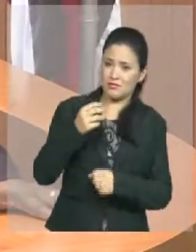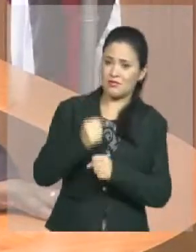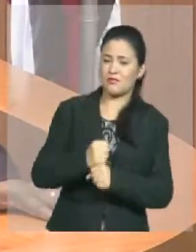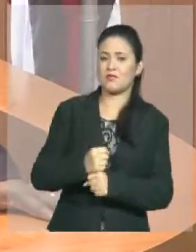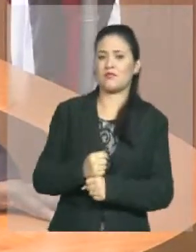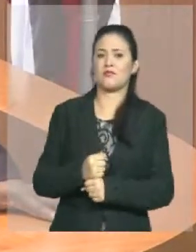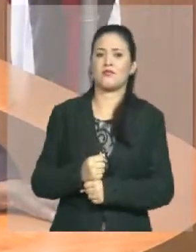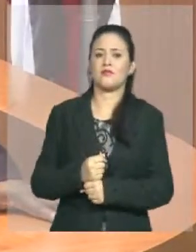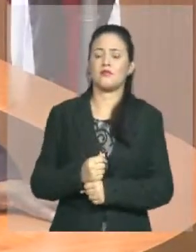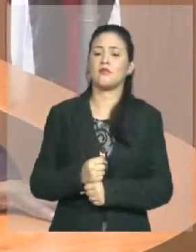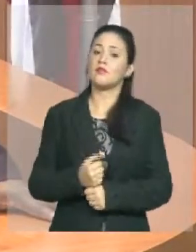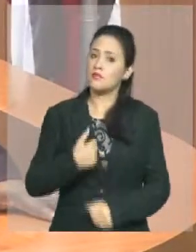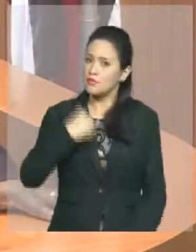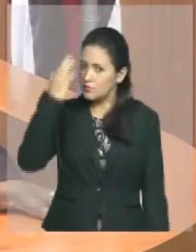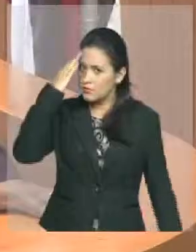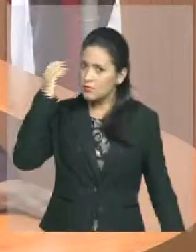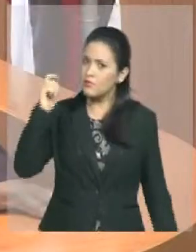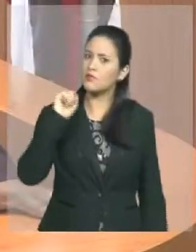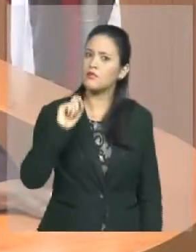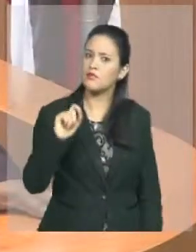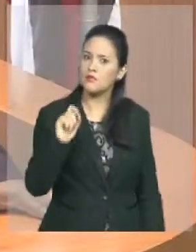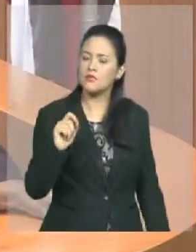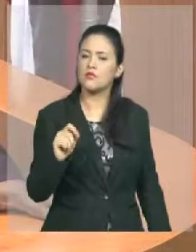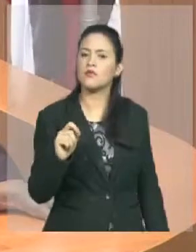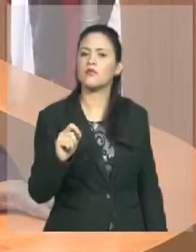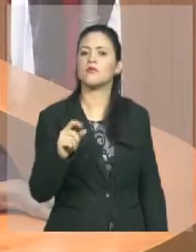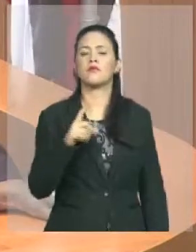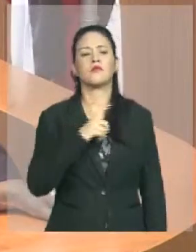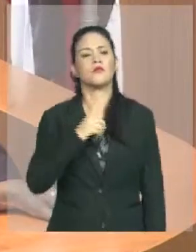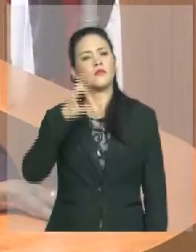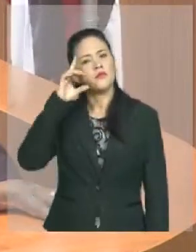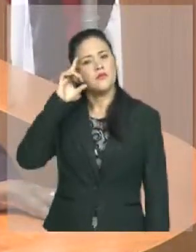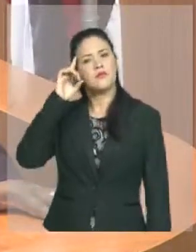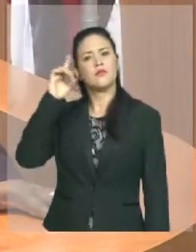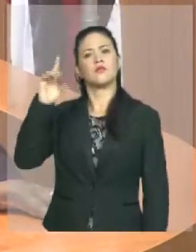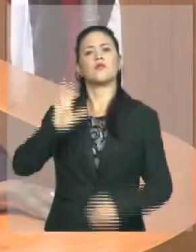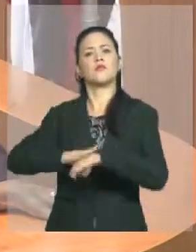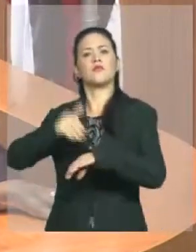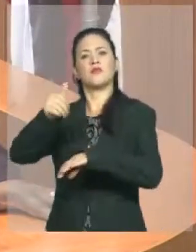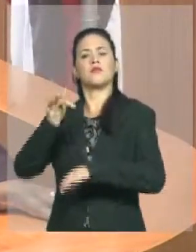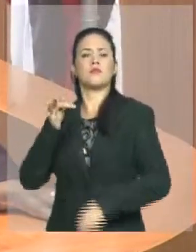melhores para a nossa categoria, com certeza. Nós temos um acordo